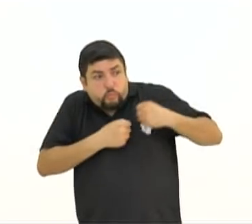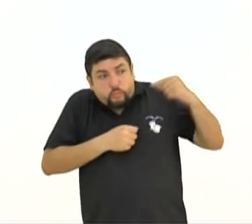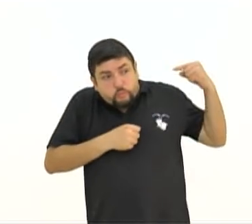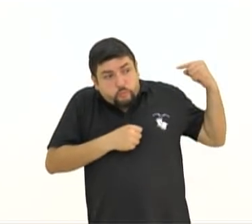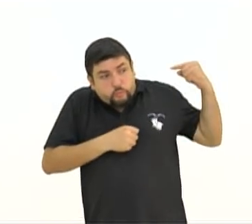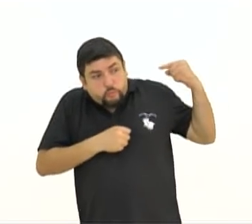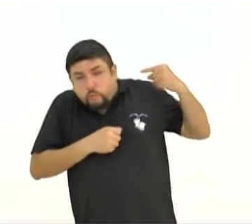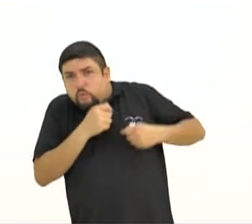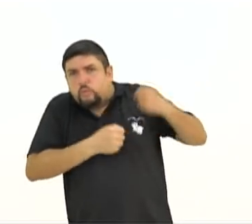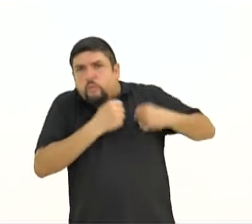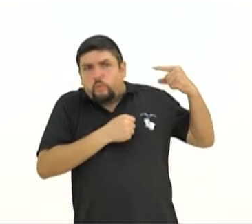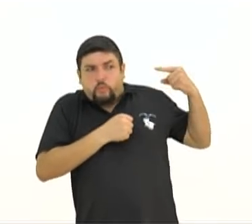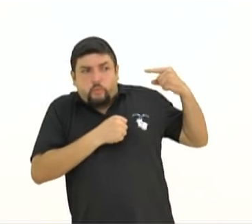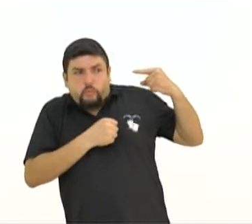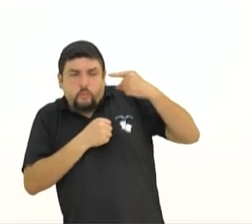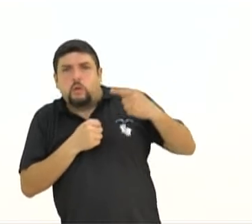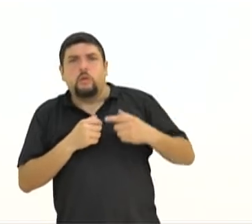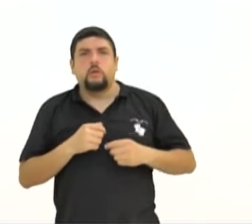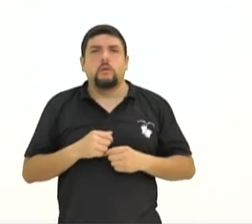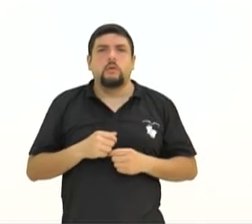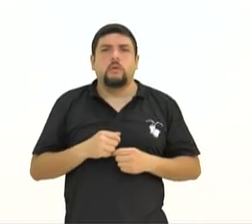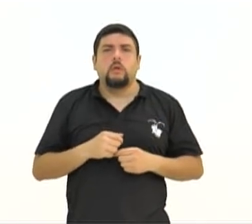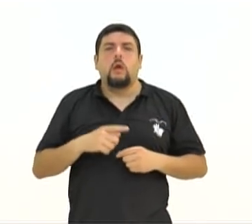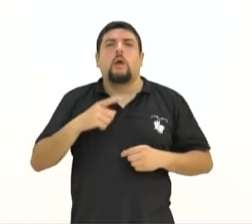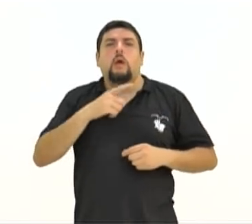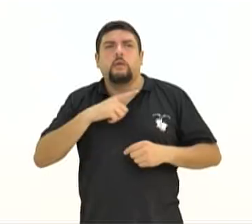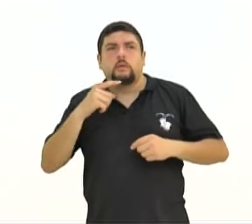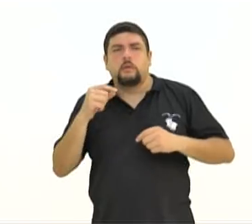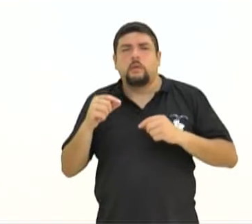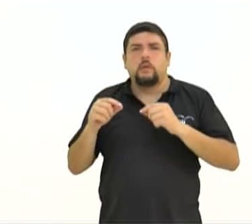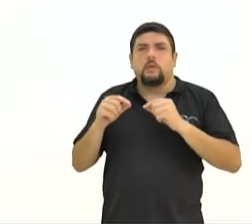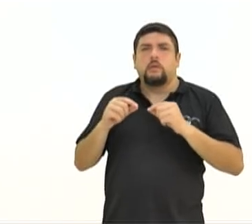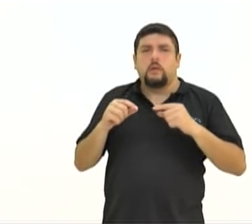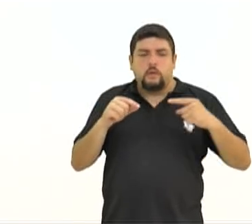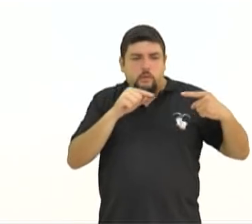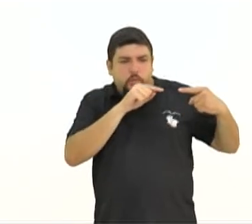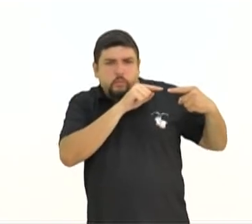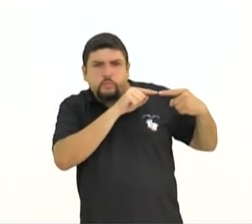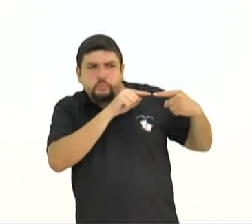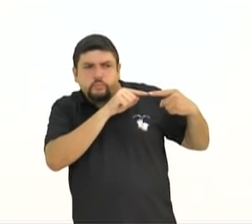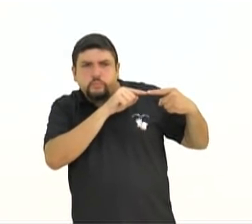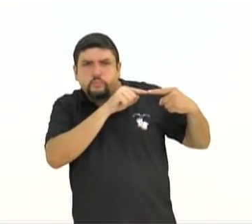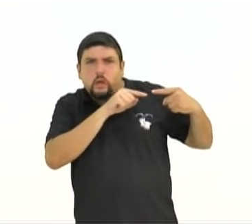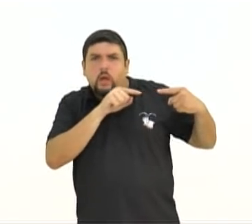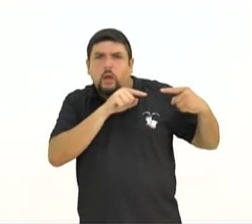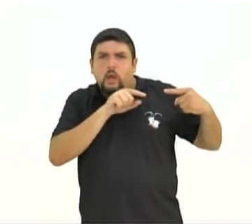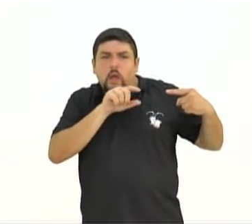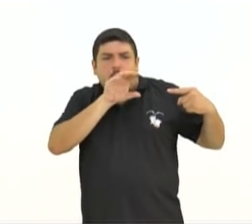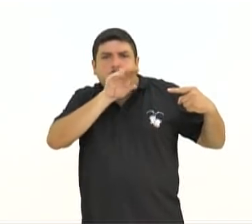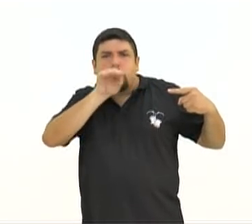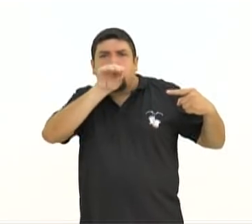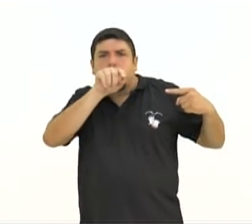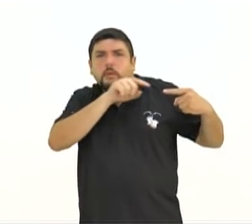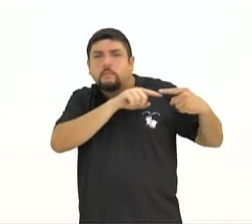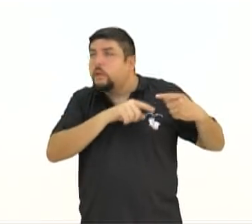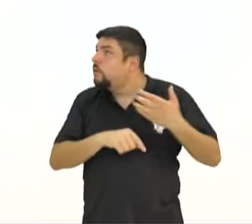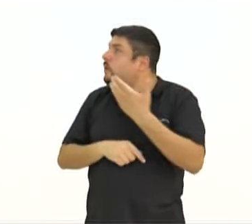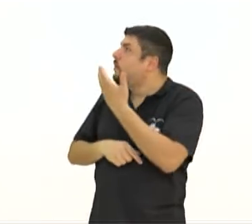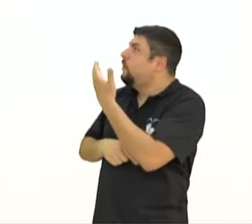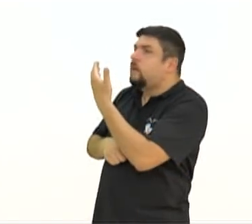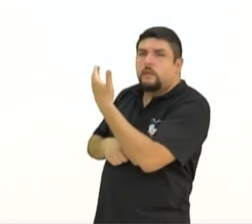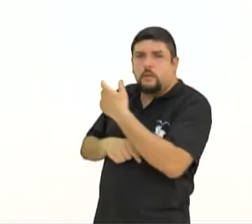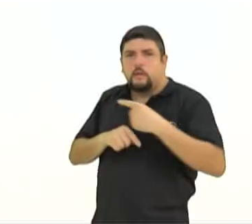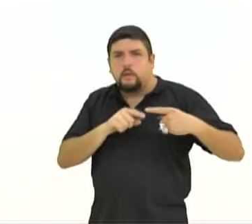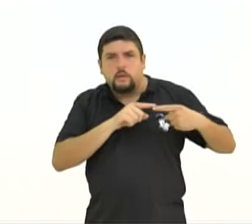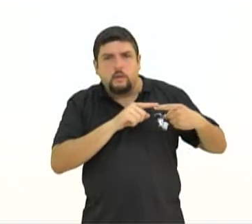bala, e aí a gente tem um balão direcionado para a bala como se a bala adquirisse vida, né? Então essa bala é capaz